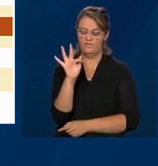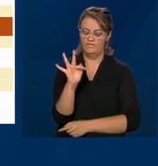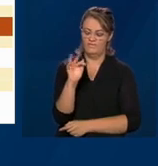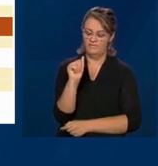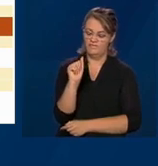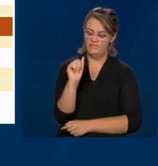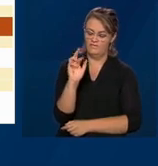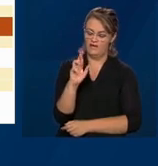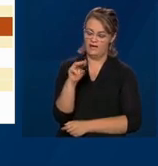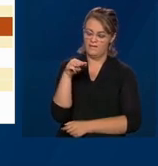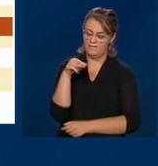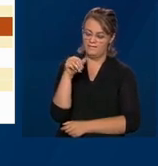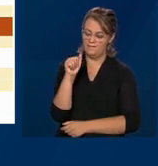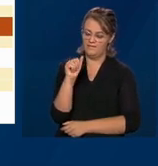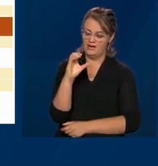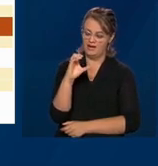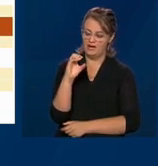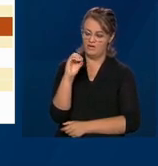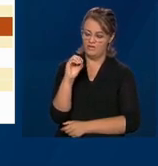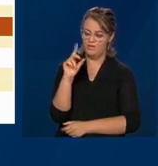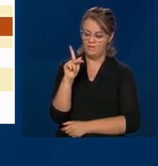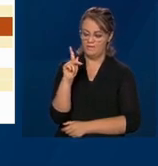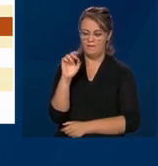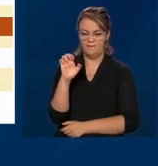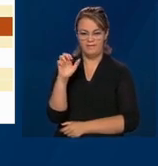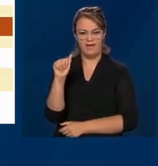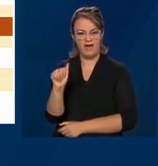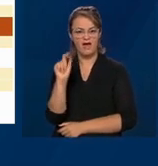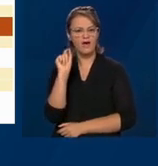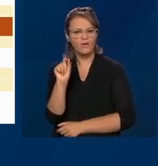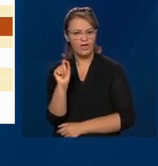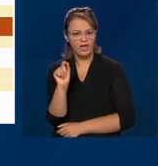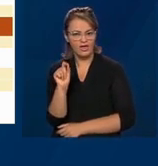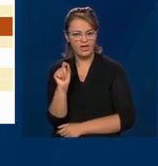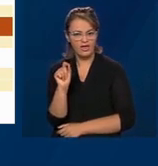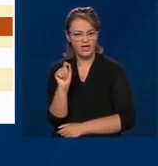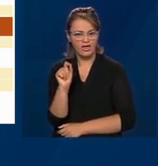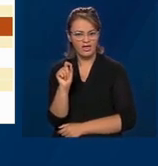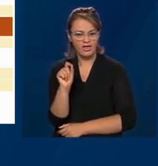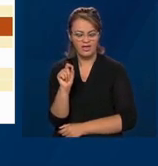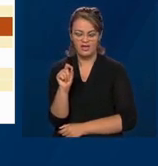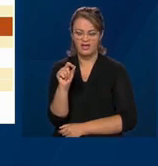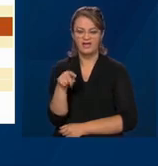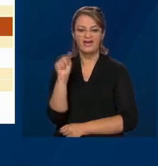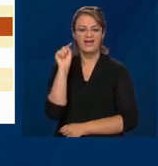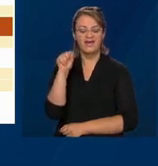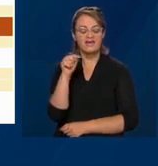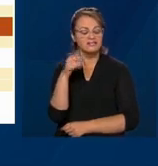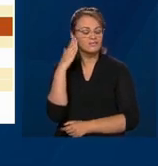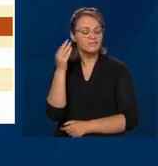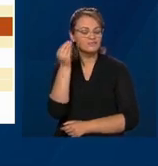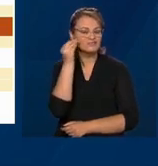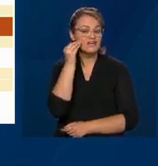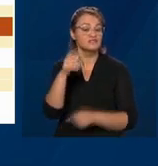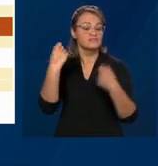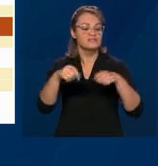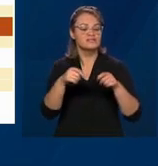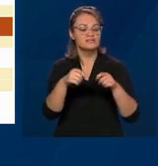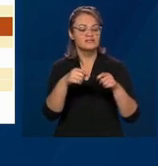A farmacopeia é esse compêndio que reúne como esses testes devem ser